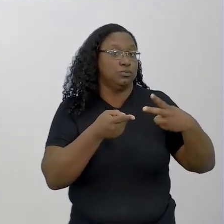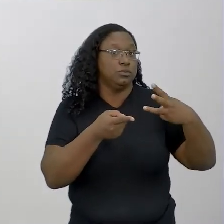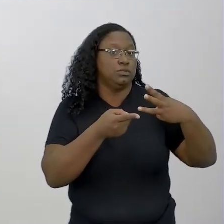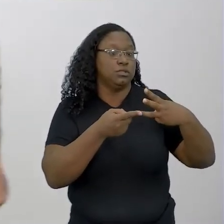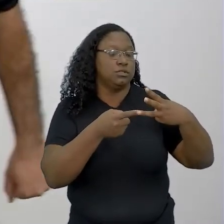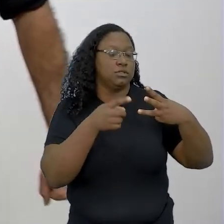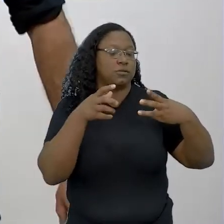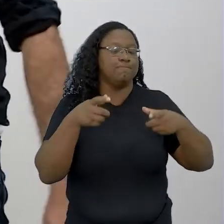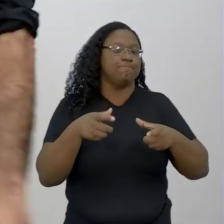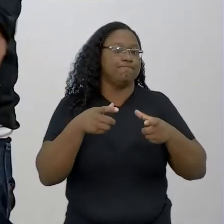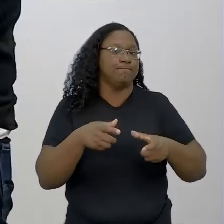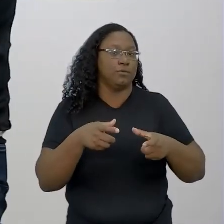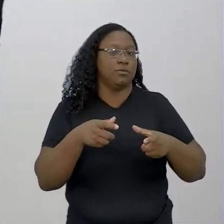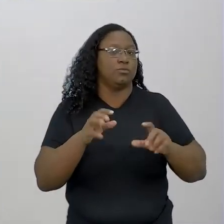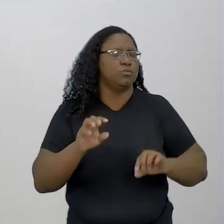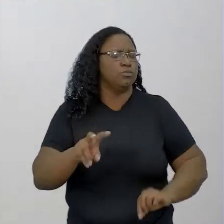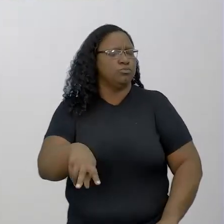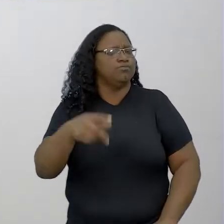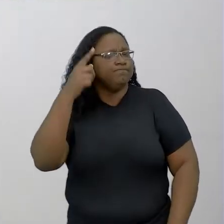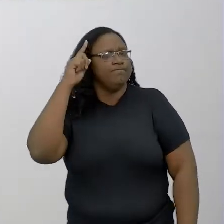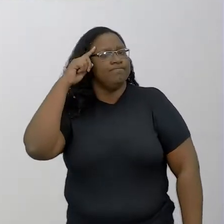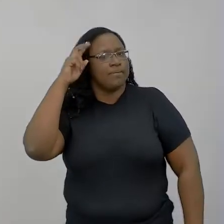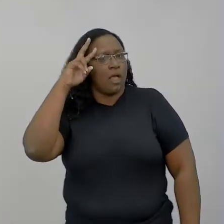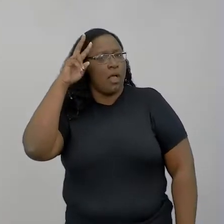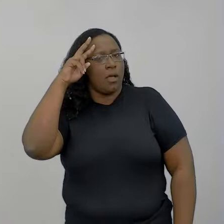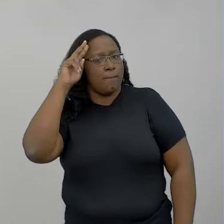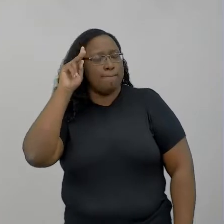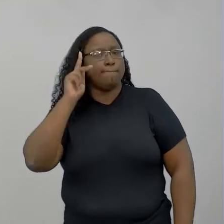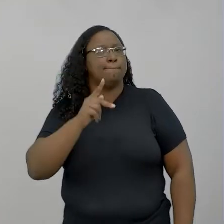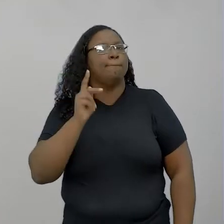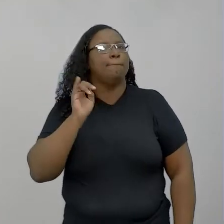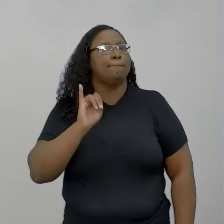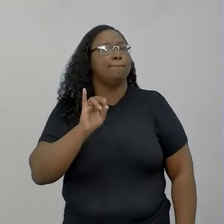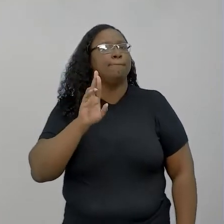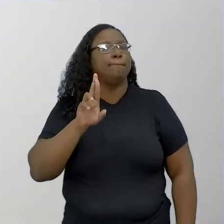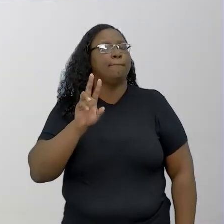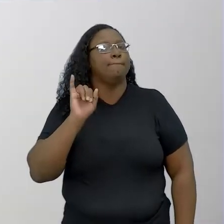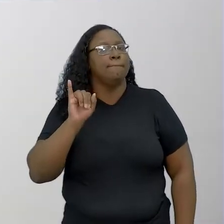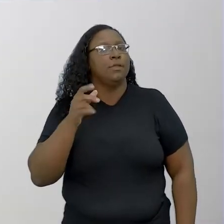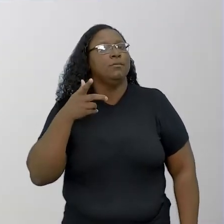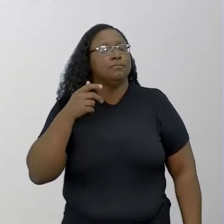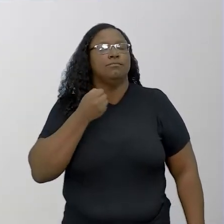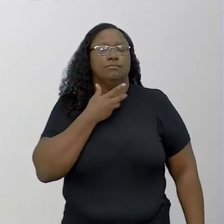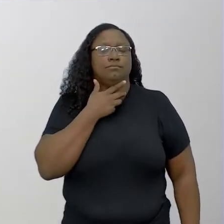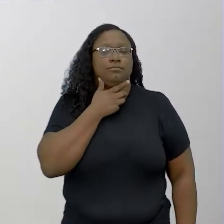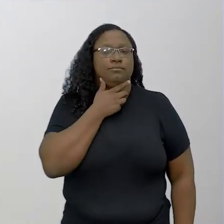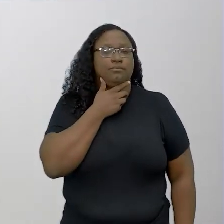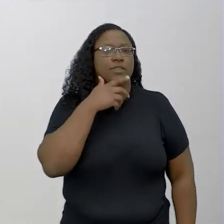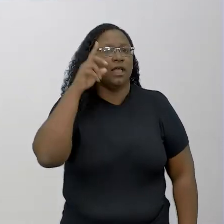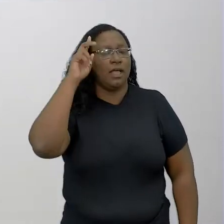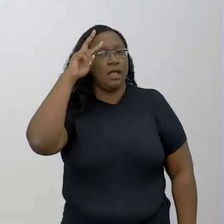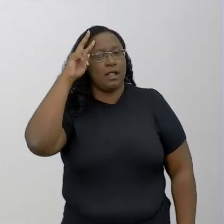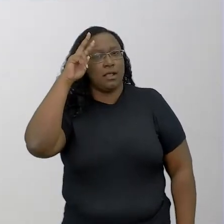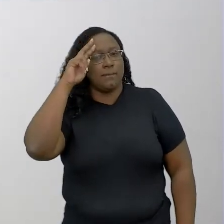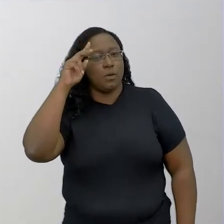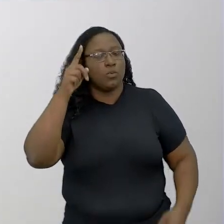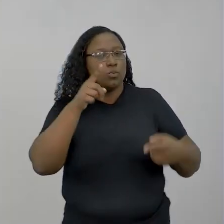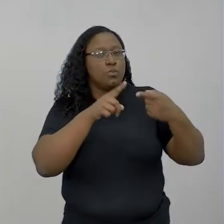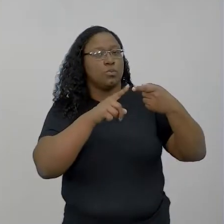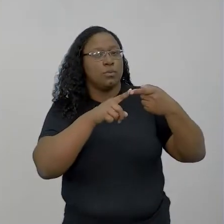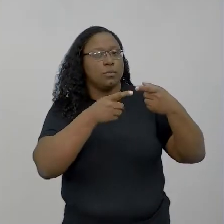Vamos ver se a Pri tá boa de memória. Vamos ver se a Pri tá boa de memória. Você lembra qual era o primeiro setor que a gente viu na aula passada, Pri?